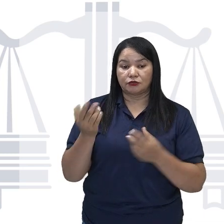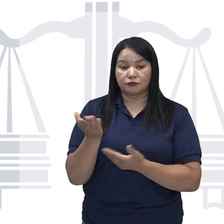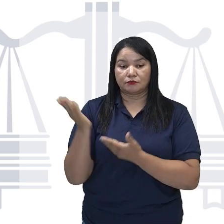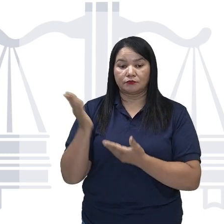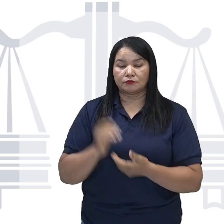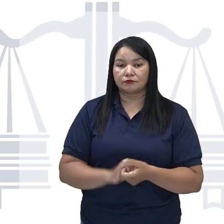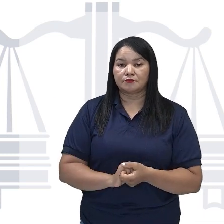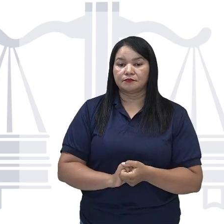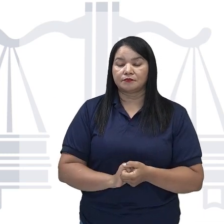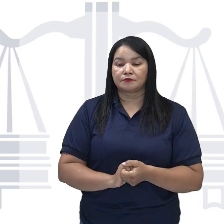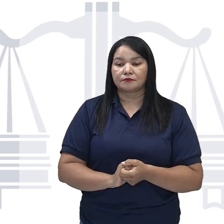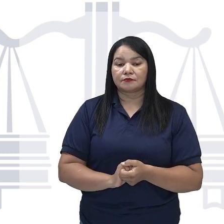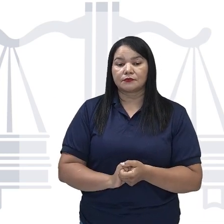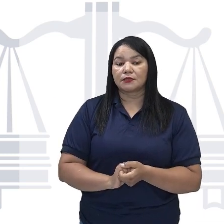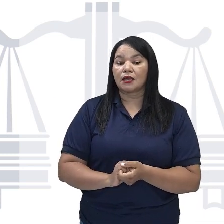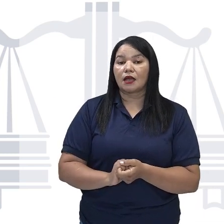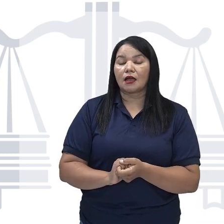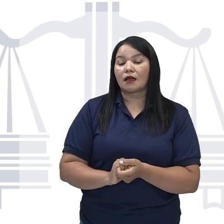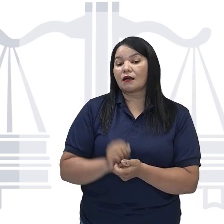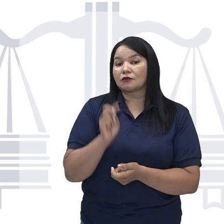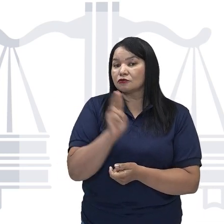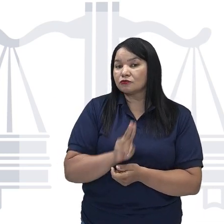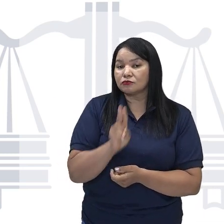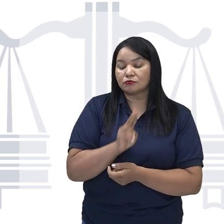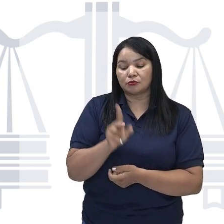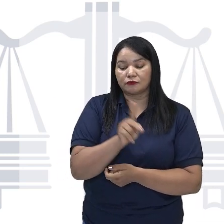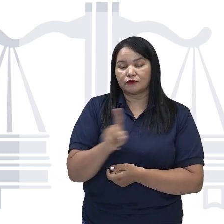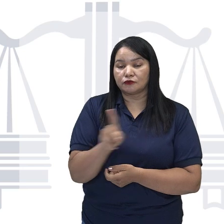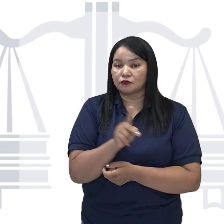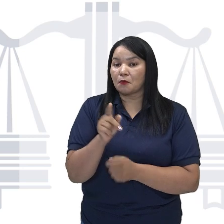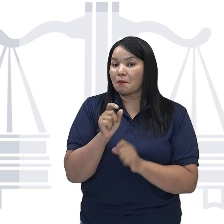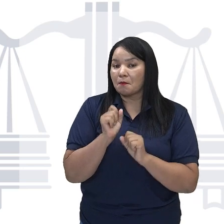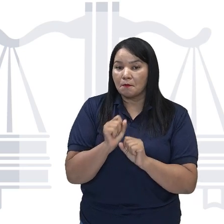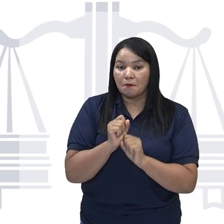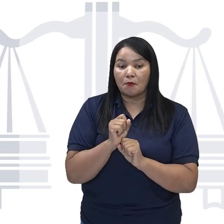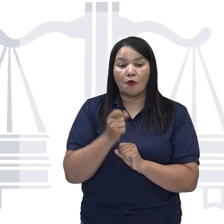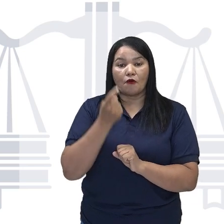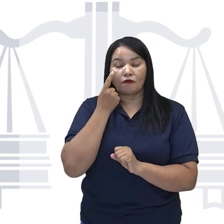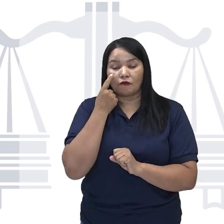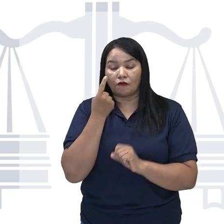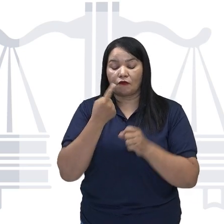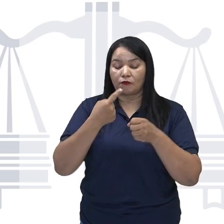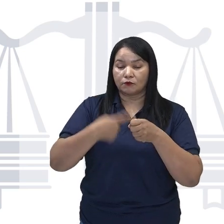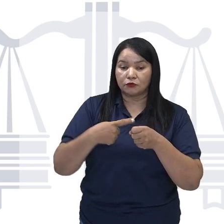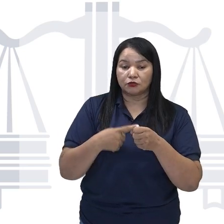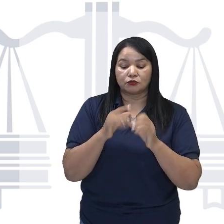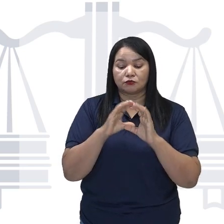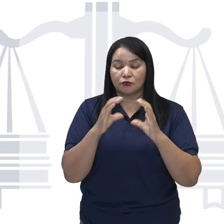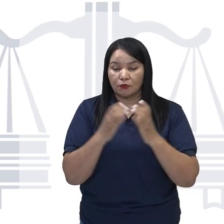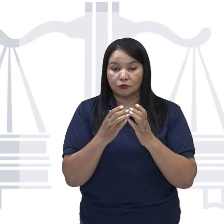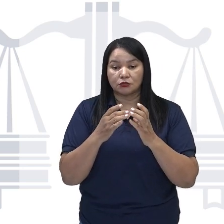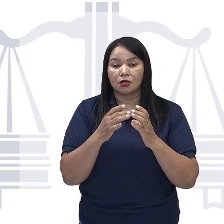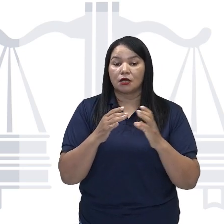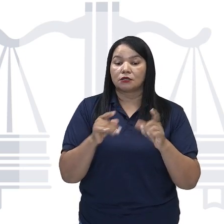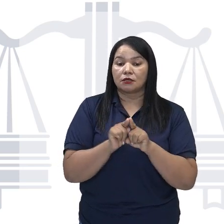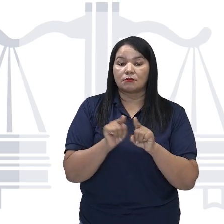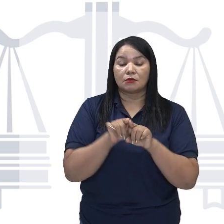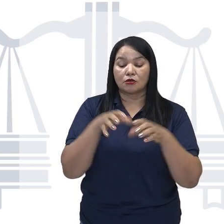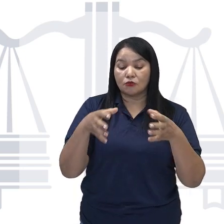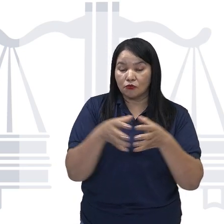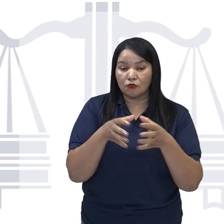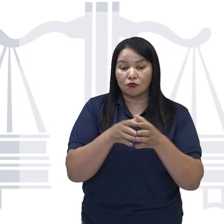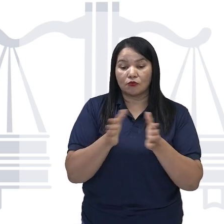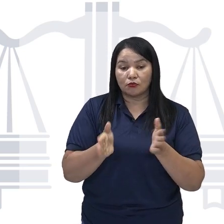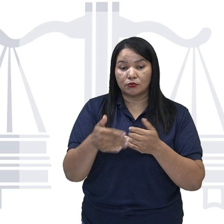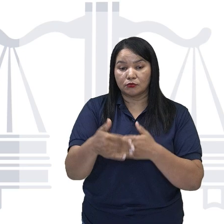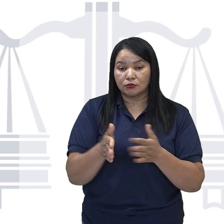bit.ly/logins2025. Com eles, o professor vai poder consultar seu município, sua comunidade, sua turma e